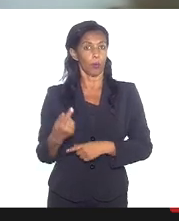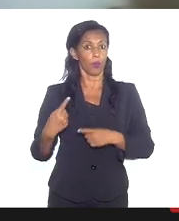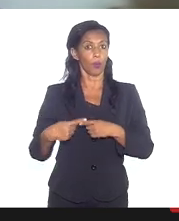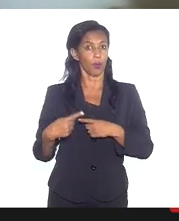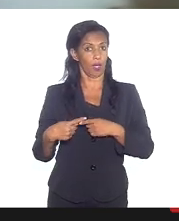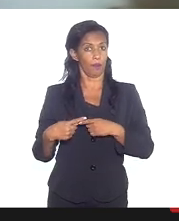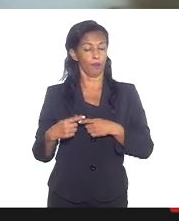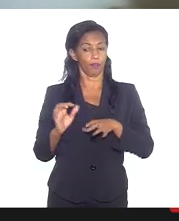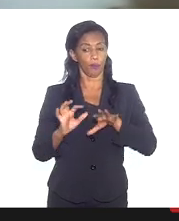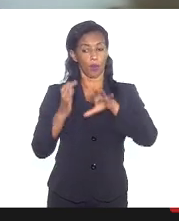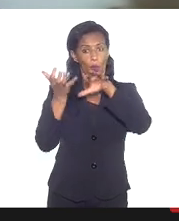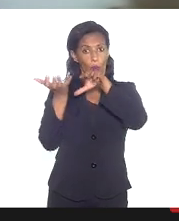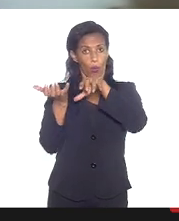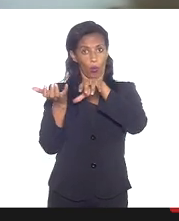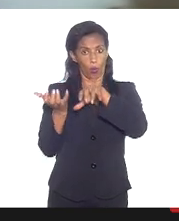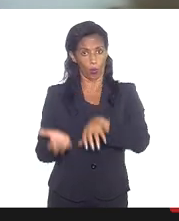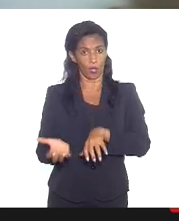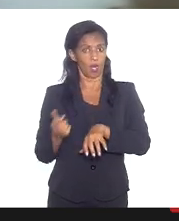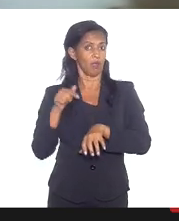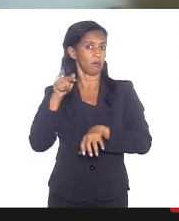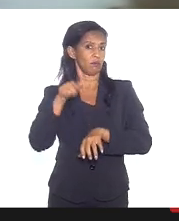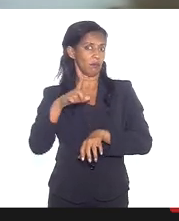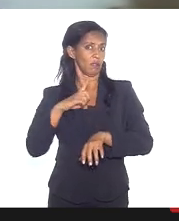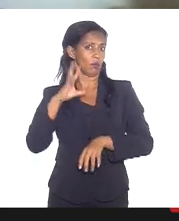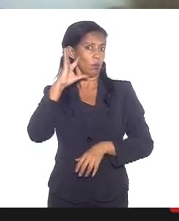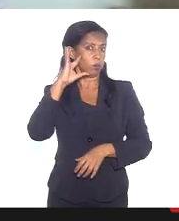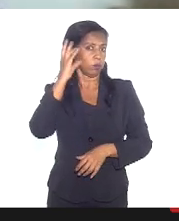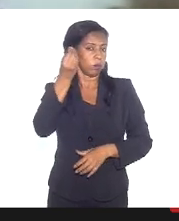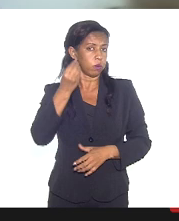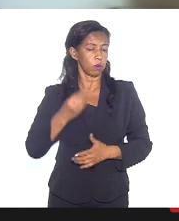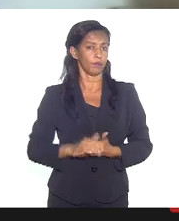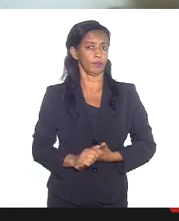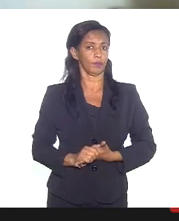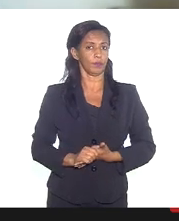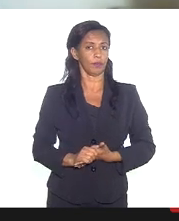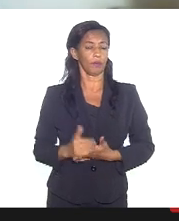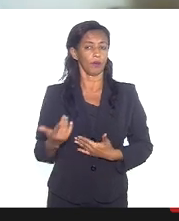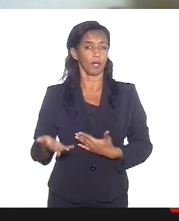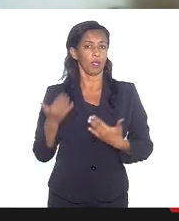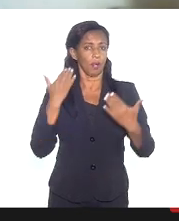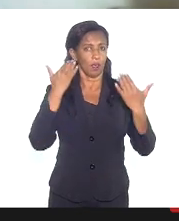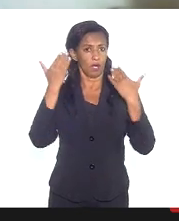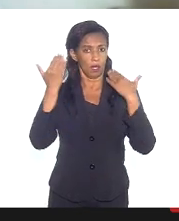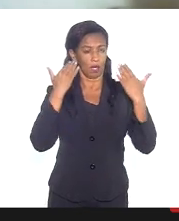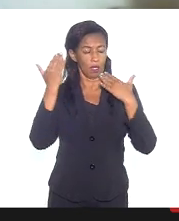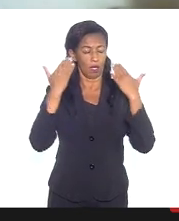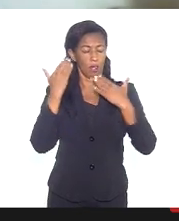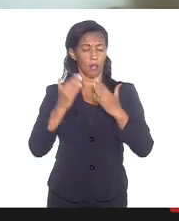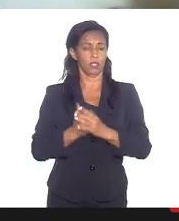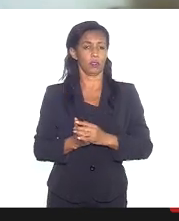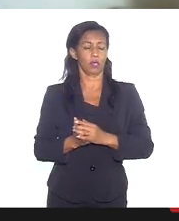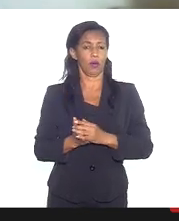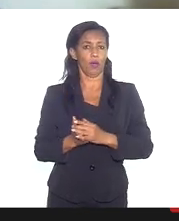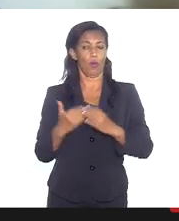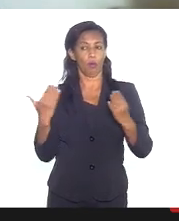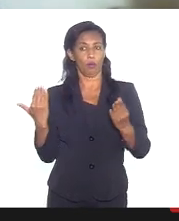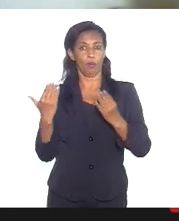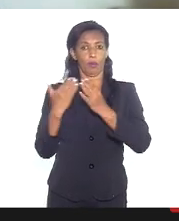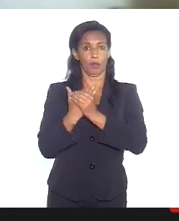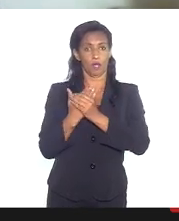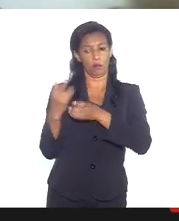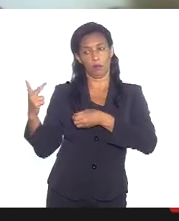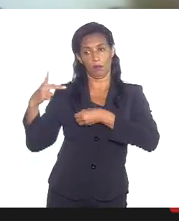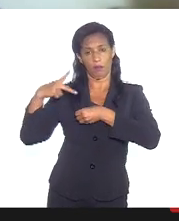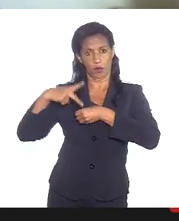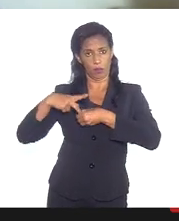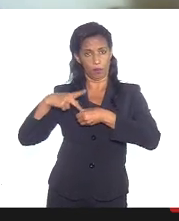Nacional está tomando decisões, né, em relação ao processo de privatização da Eletrobras,